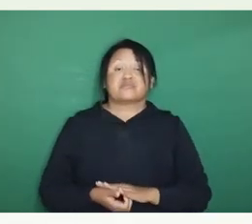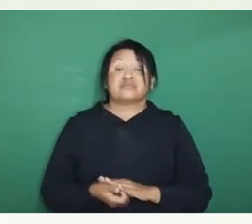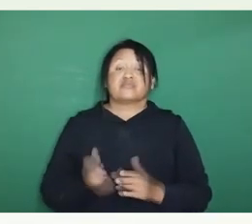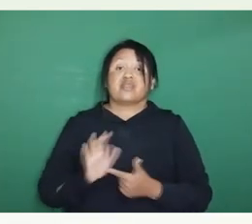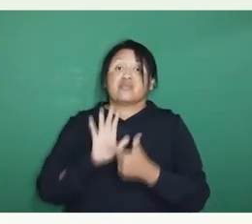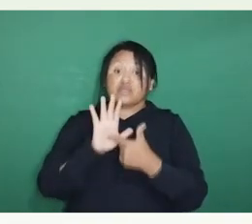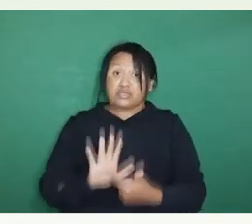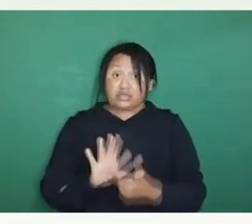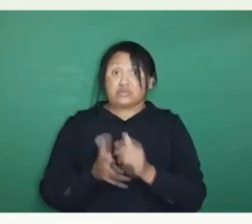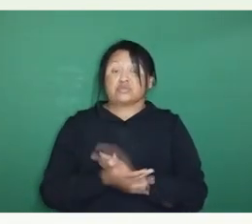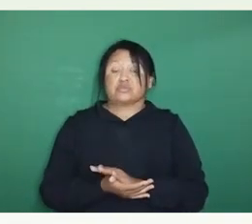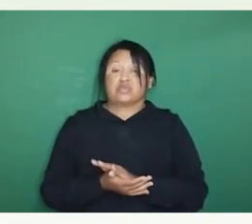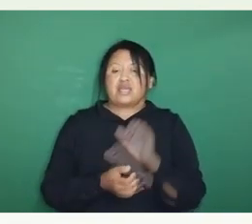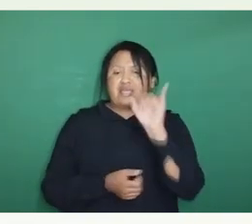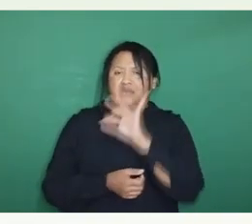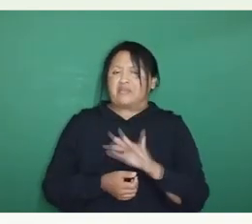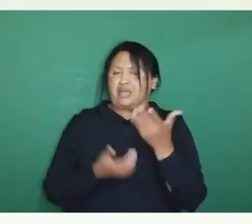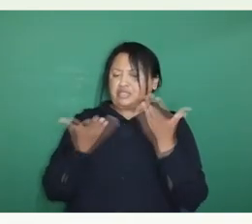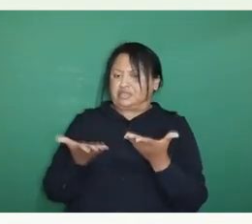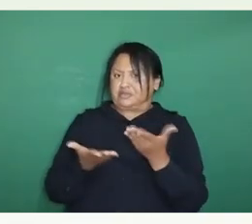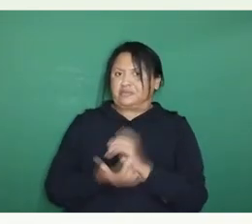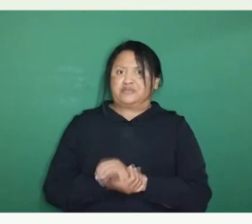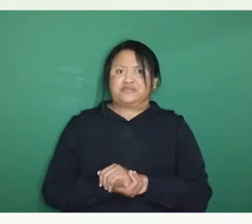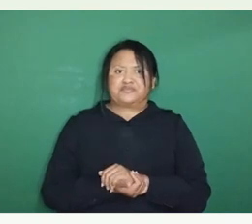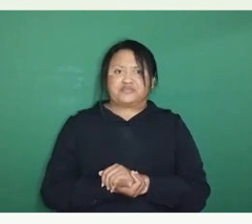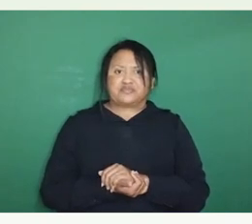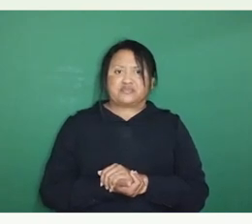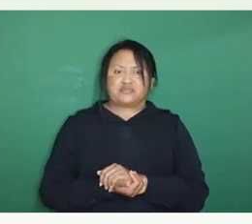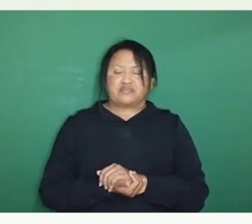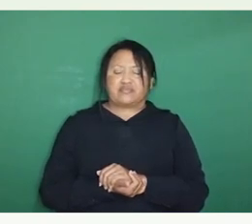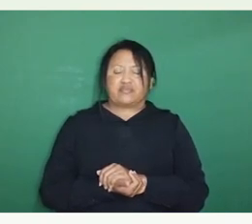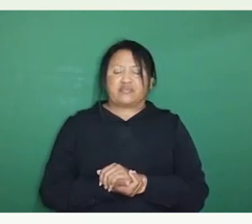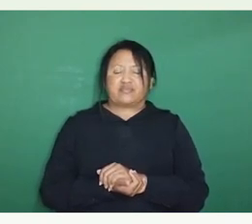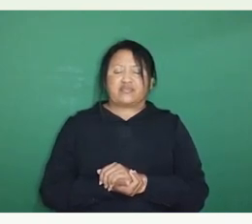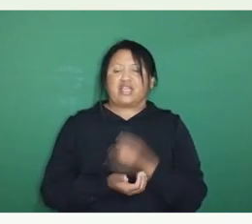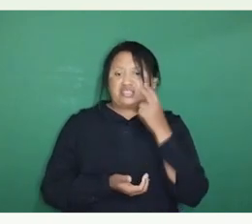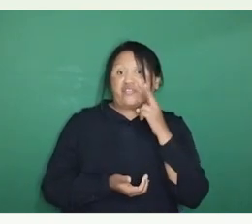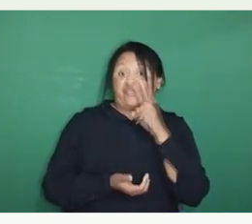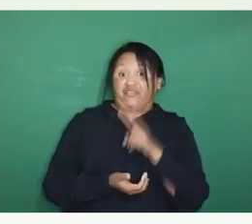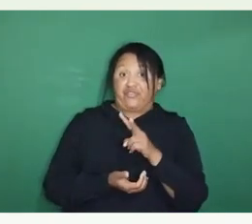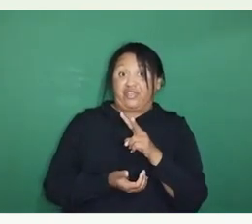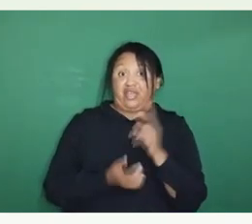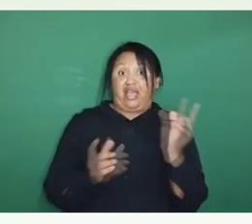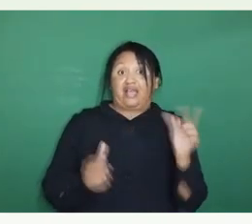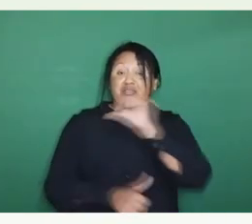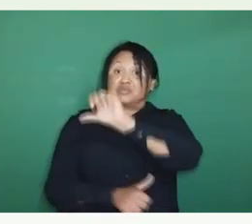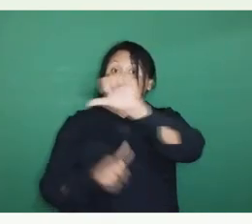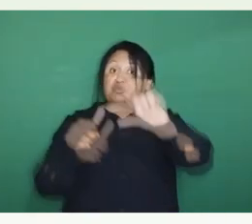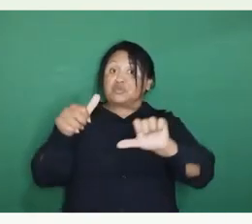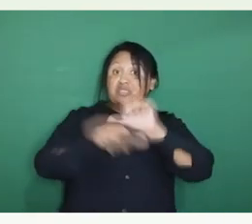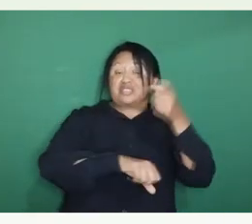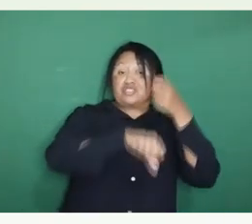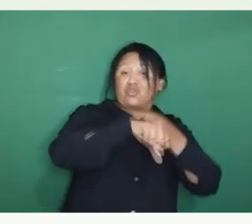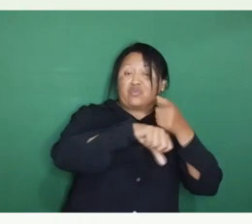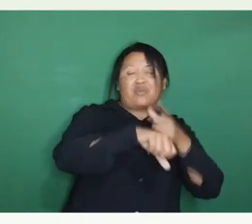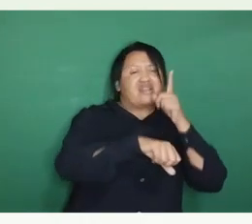alternativas né e mostrando essa imagem aqui a gente vê as